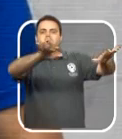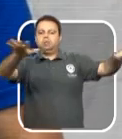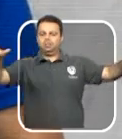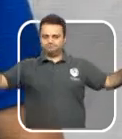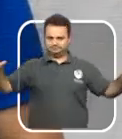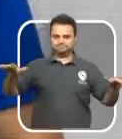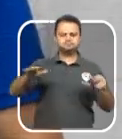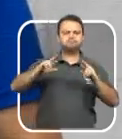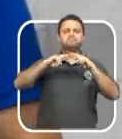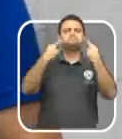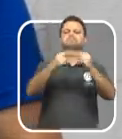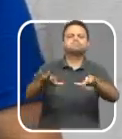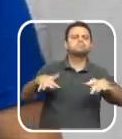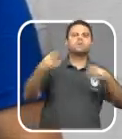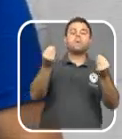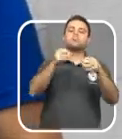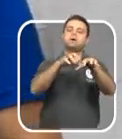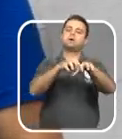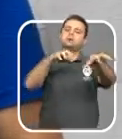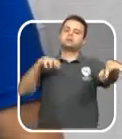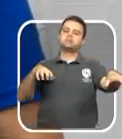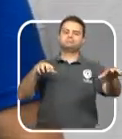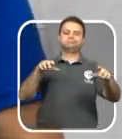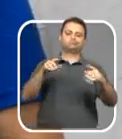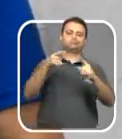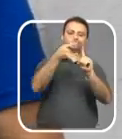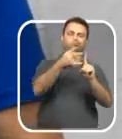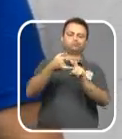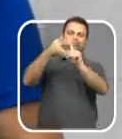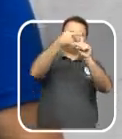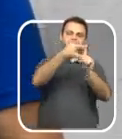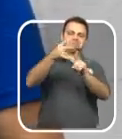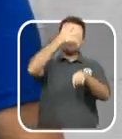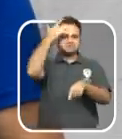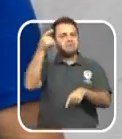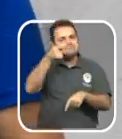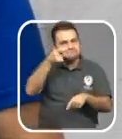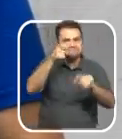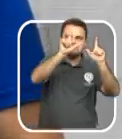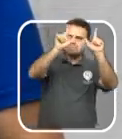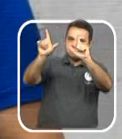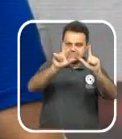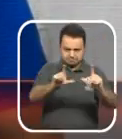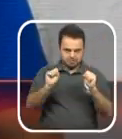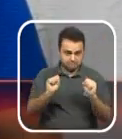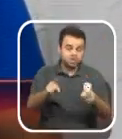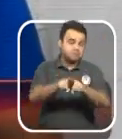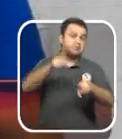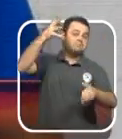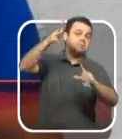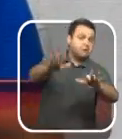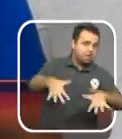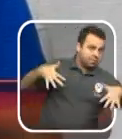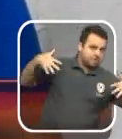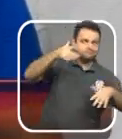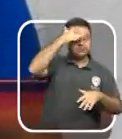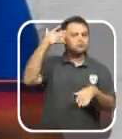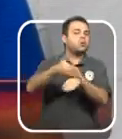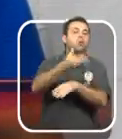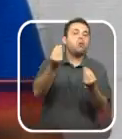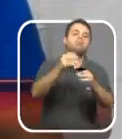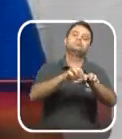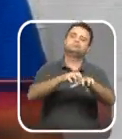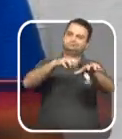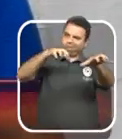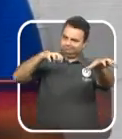fizemos algumas audiências de forma remota, com a participação remota, alguns fóruns, inclusive com participação da população